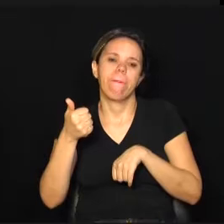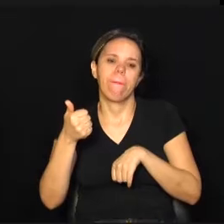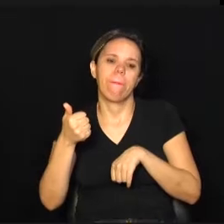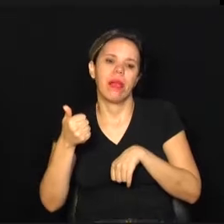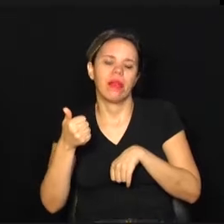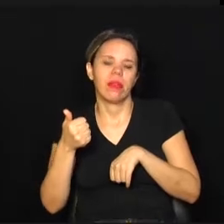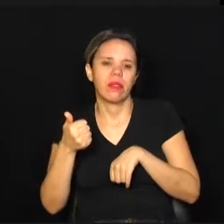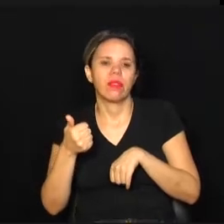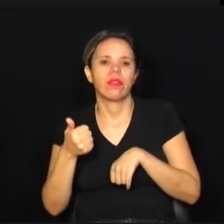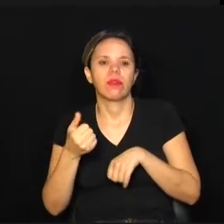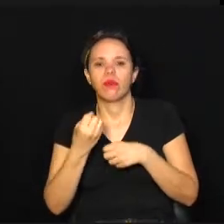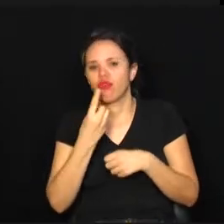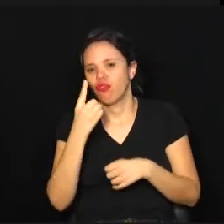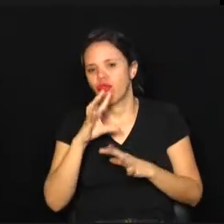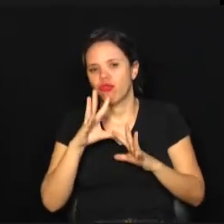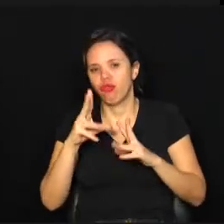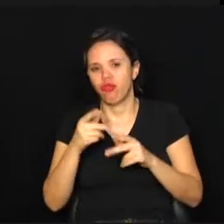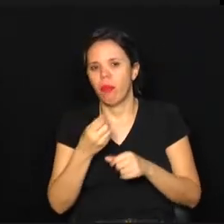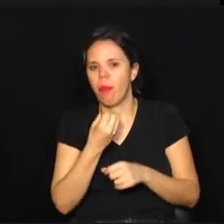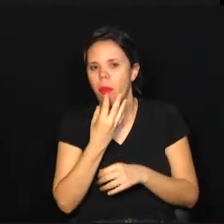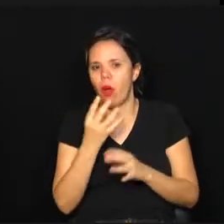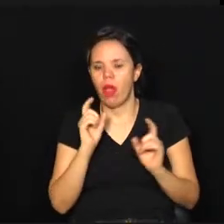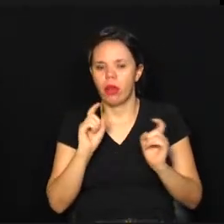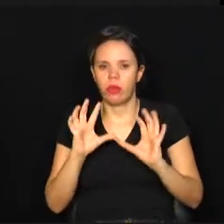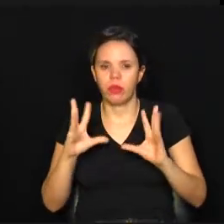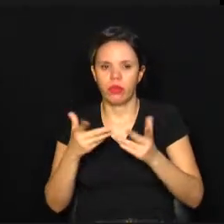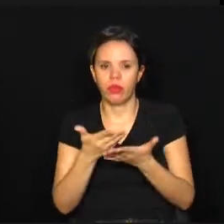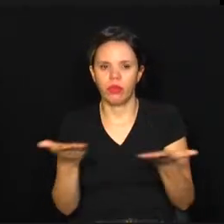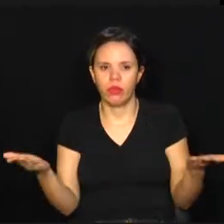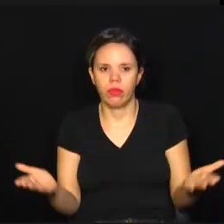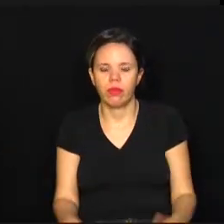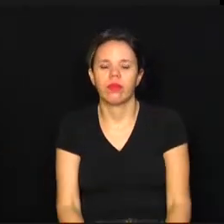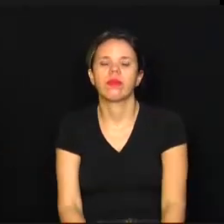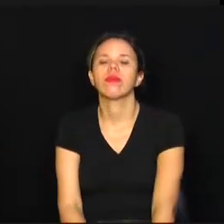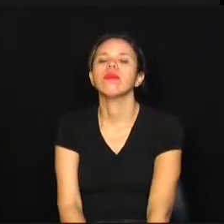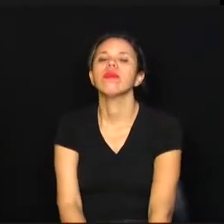Então, bom dia a todos, aí uma ótima reunião para nós todos.